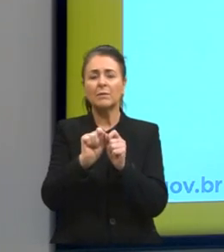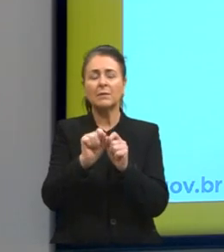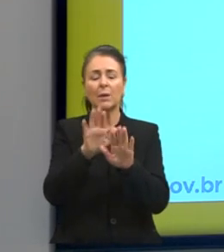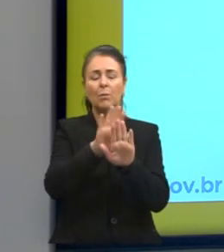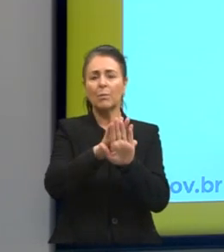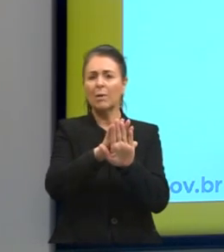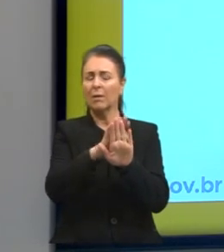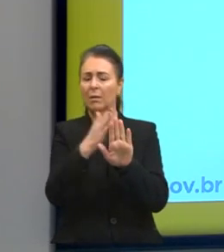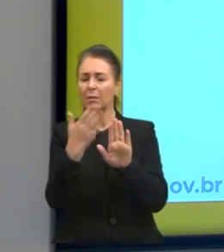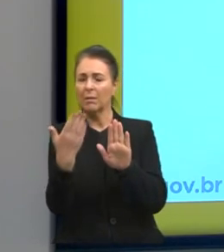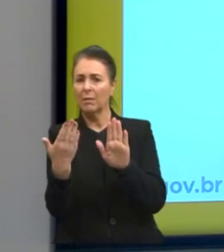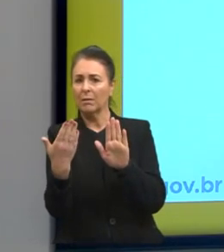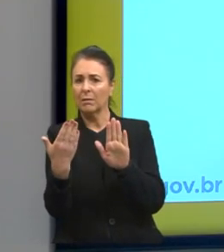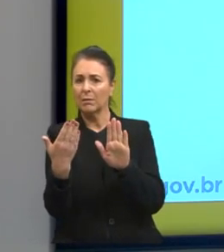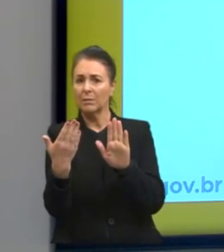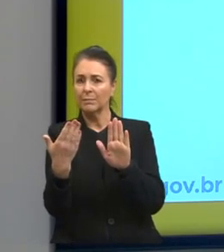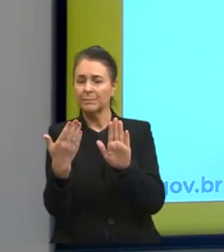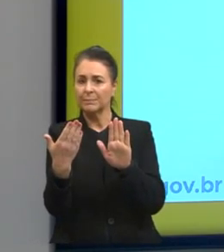e árvores.